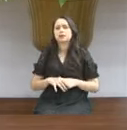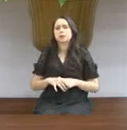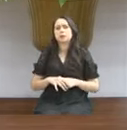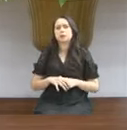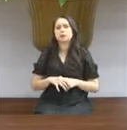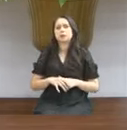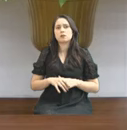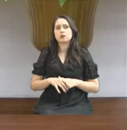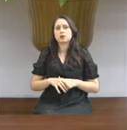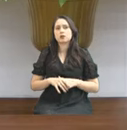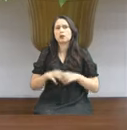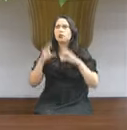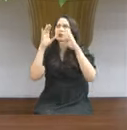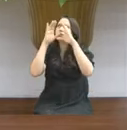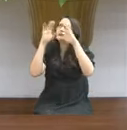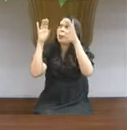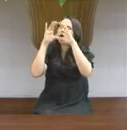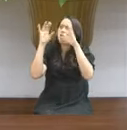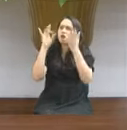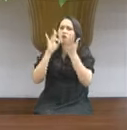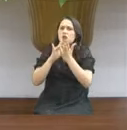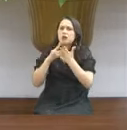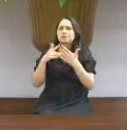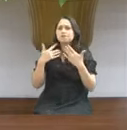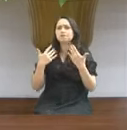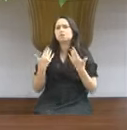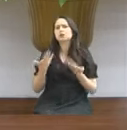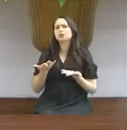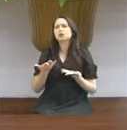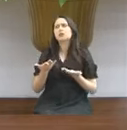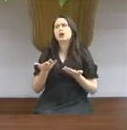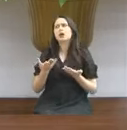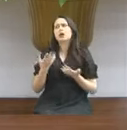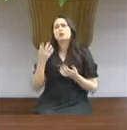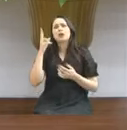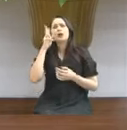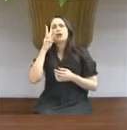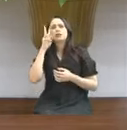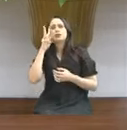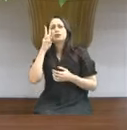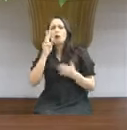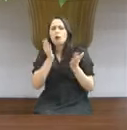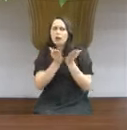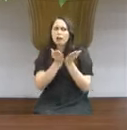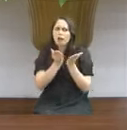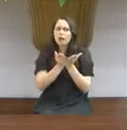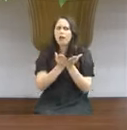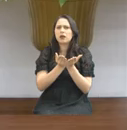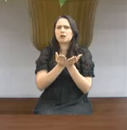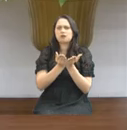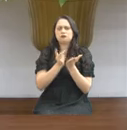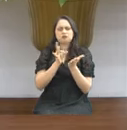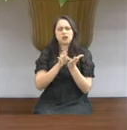Será que o céu é verdade? Será que essa história de ser crente é verdade?